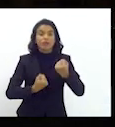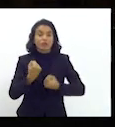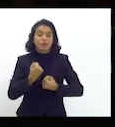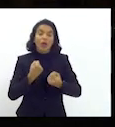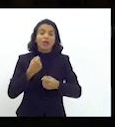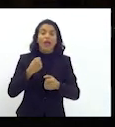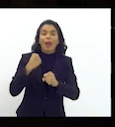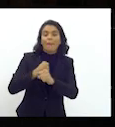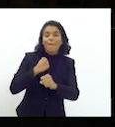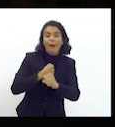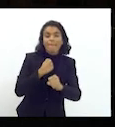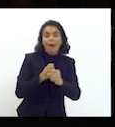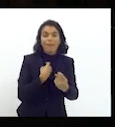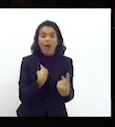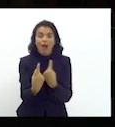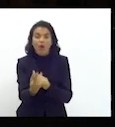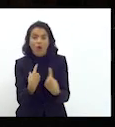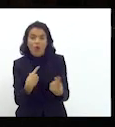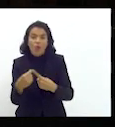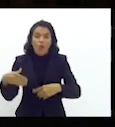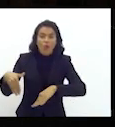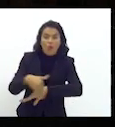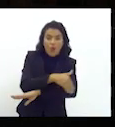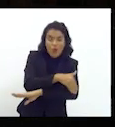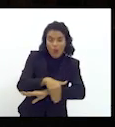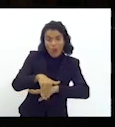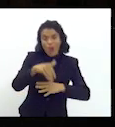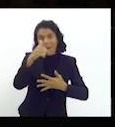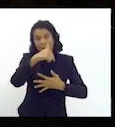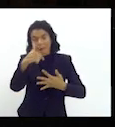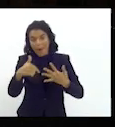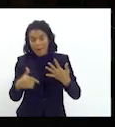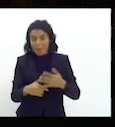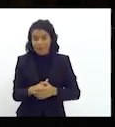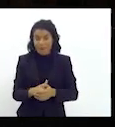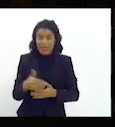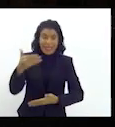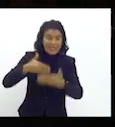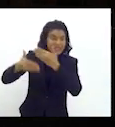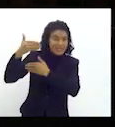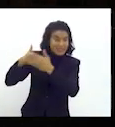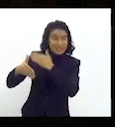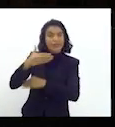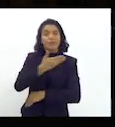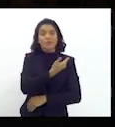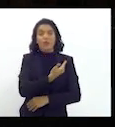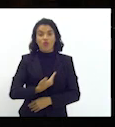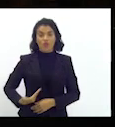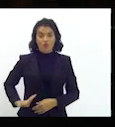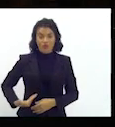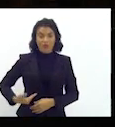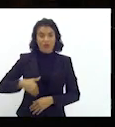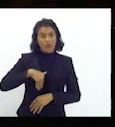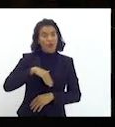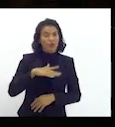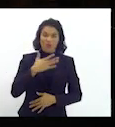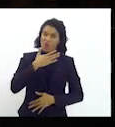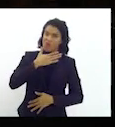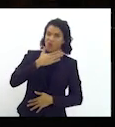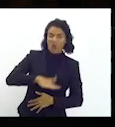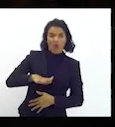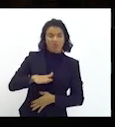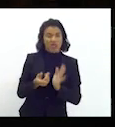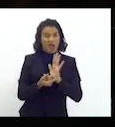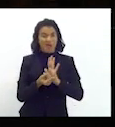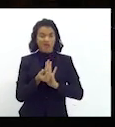pavimentado as ruas etc e a época os governadores não gostavam